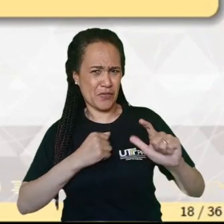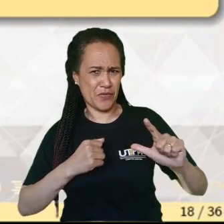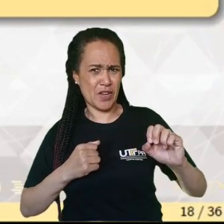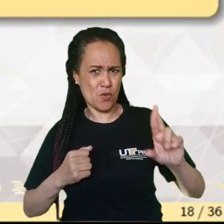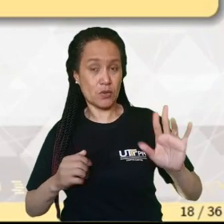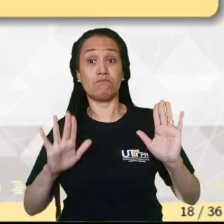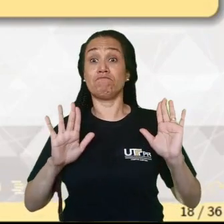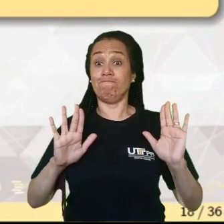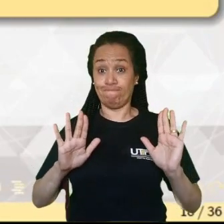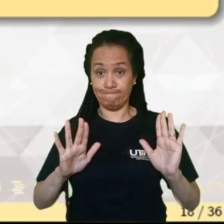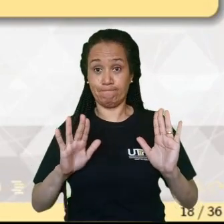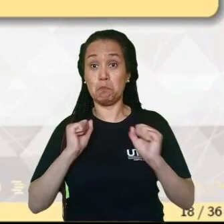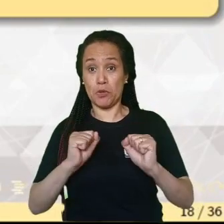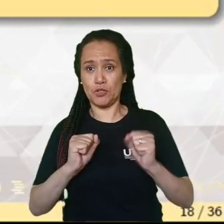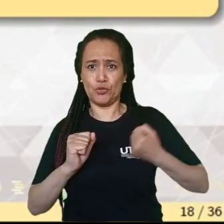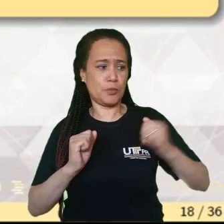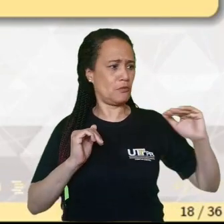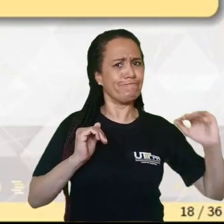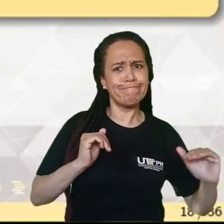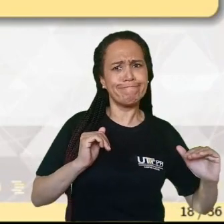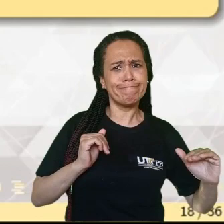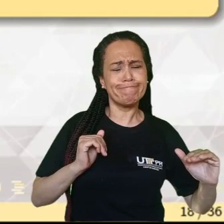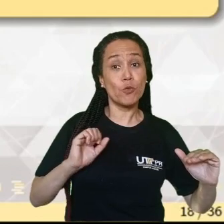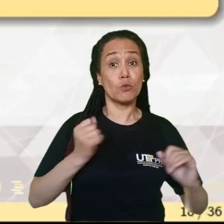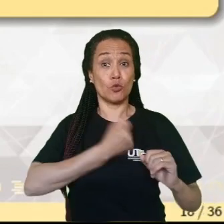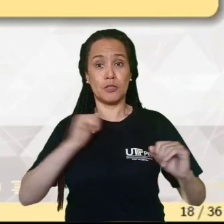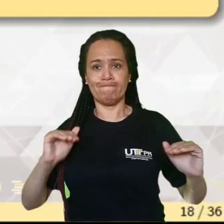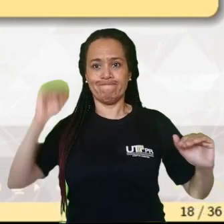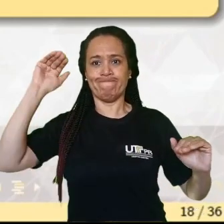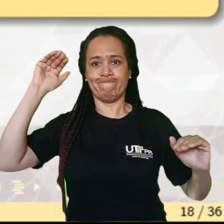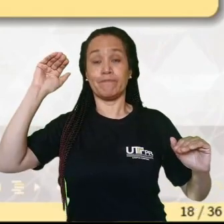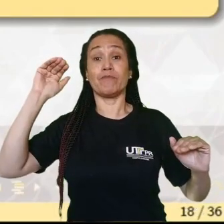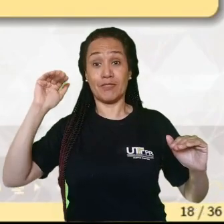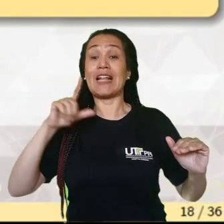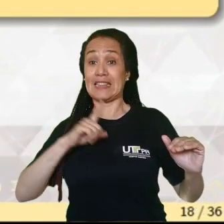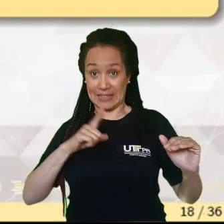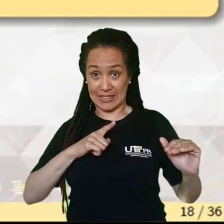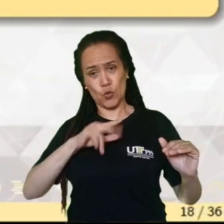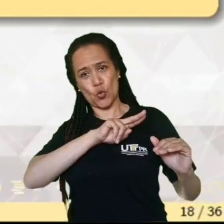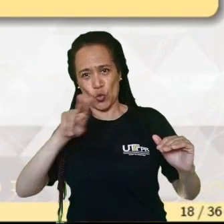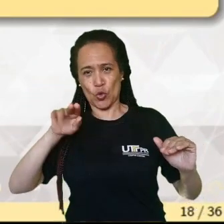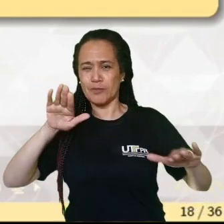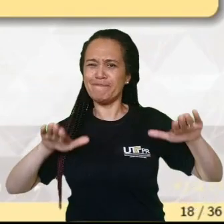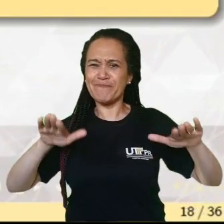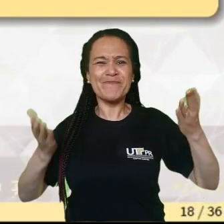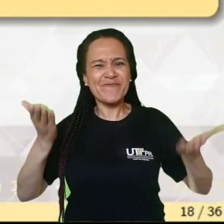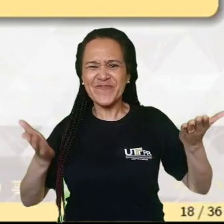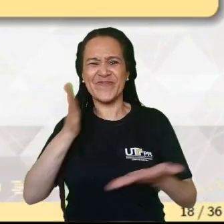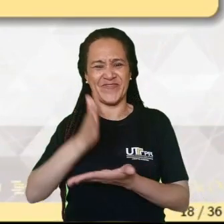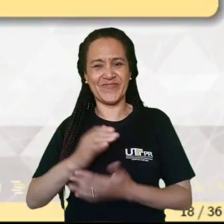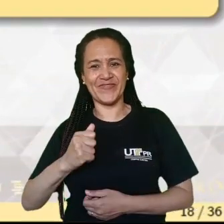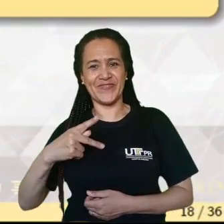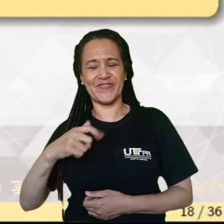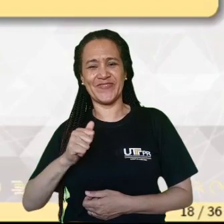para baixo, ou pode ser um valor muito extremo para cima. Então, com isso, existe o que nós chamamos de média parada. Então, você retira os extremos, que